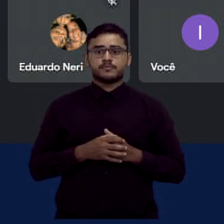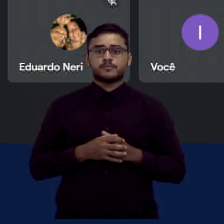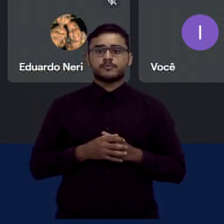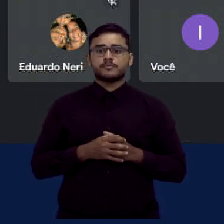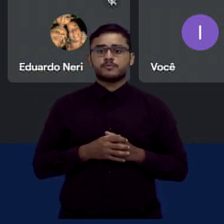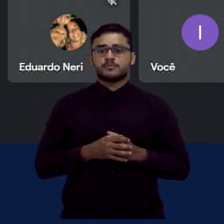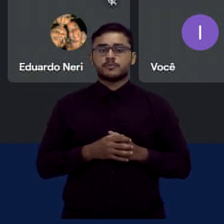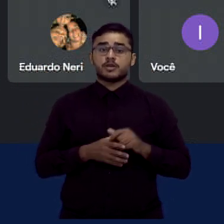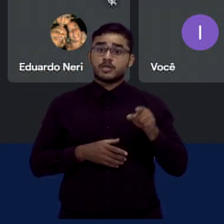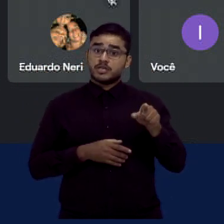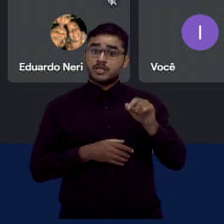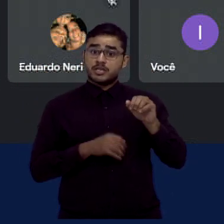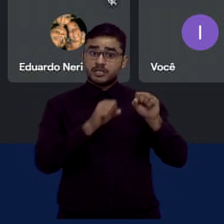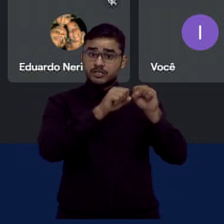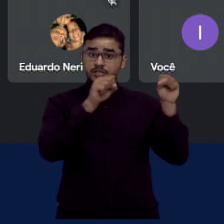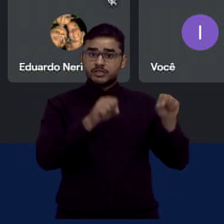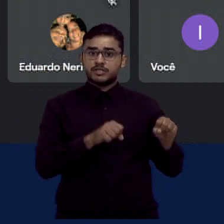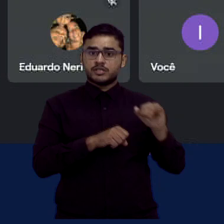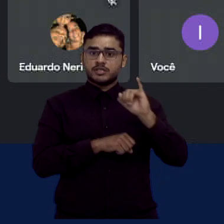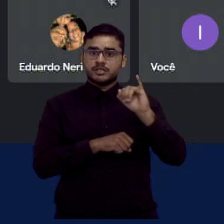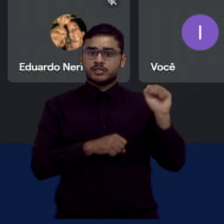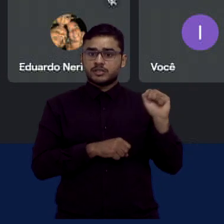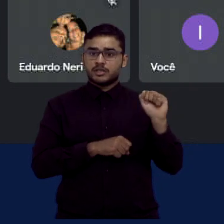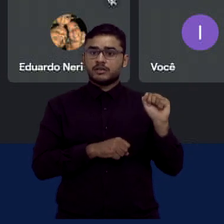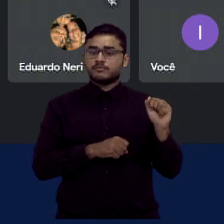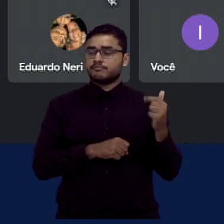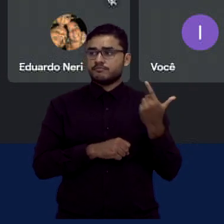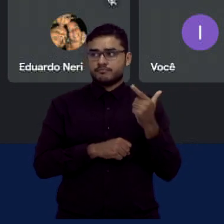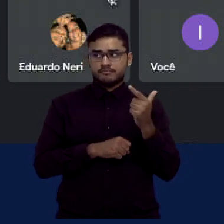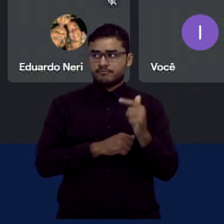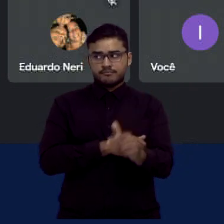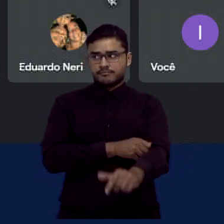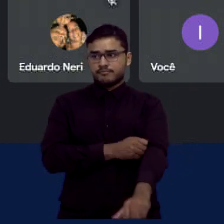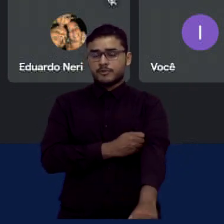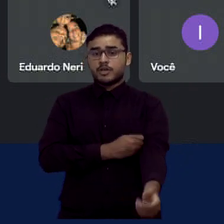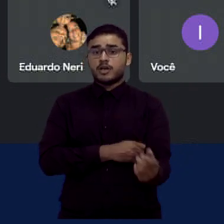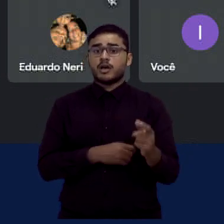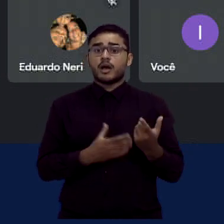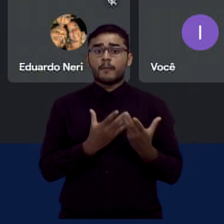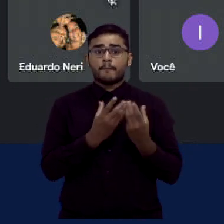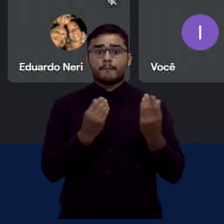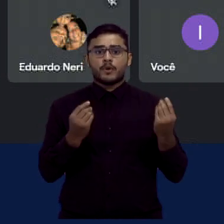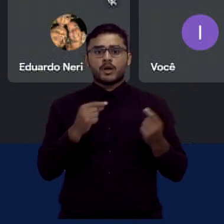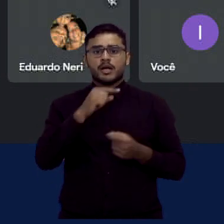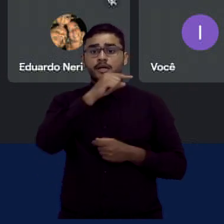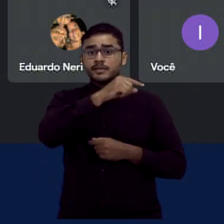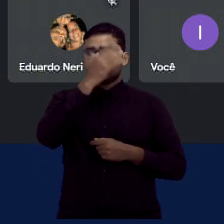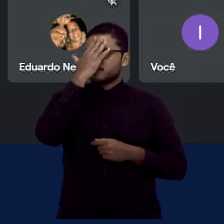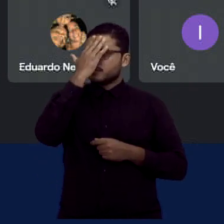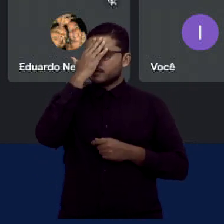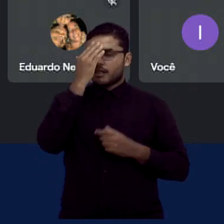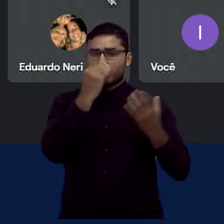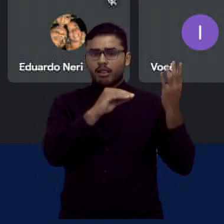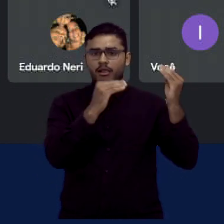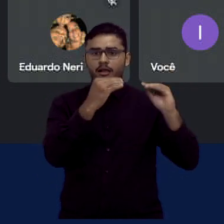A IA não faz isso. O que a IA faz? Ela reúne uma série de elementos e, dentro de uma lógica matemática,